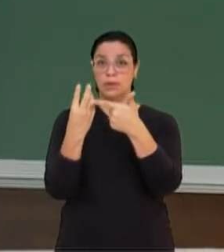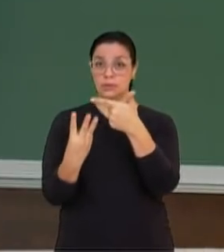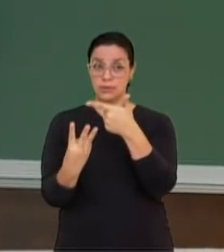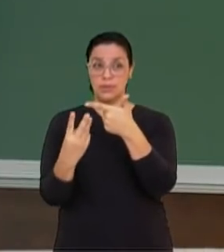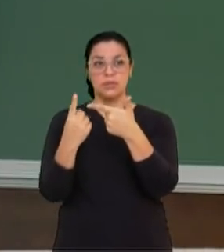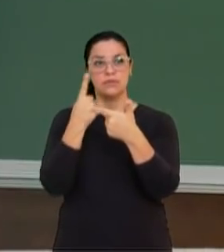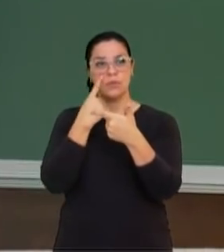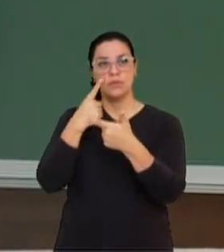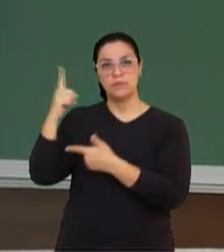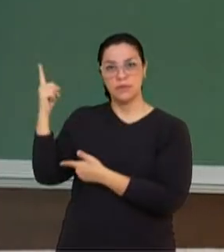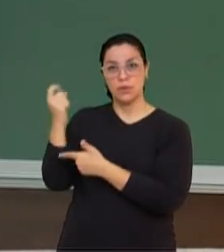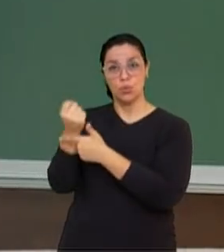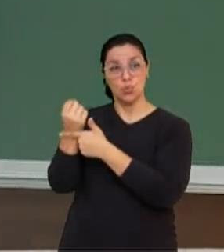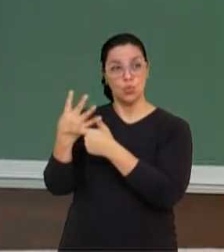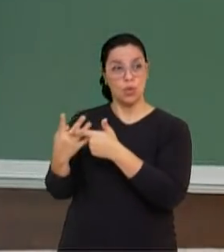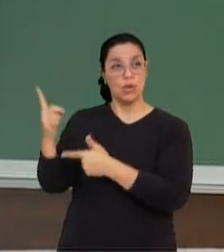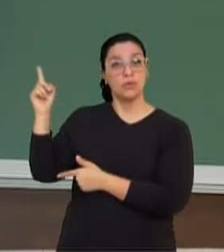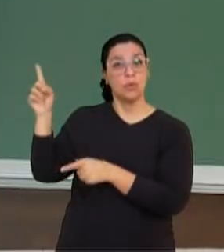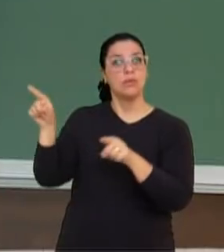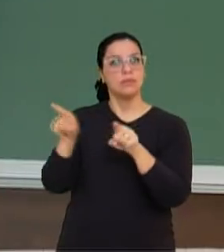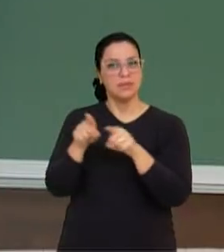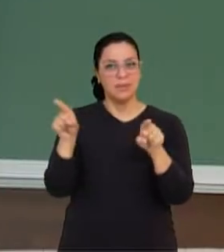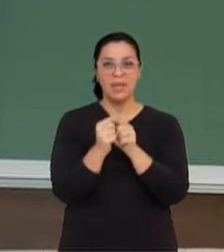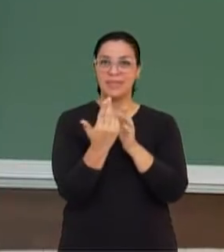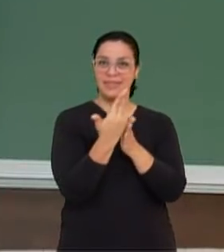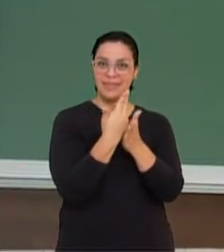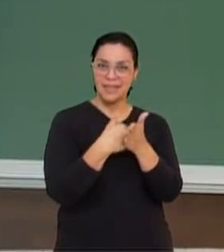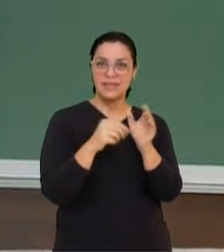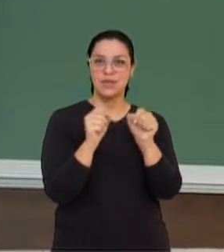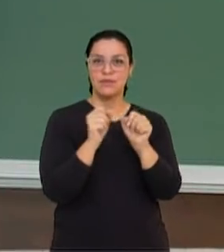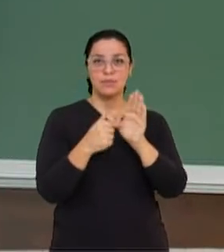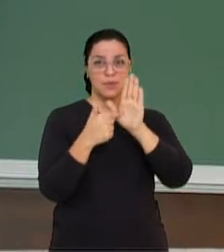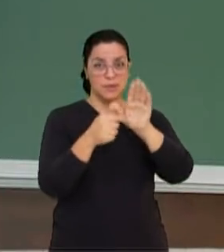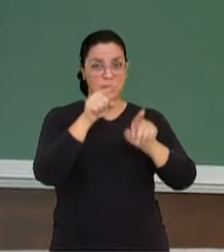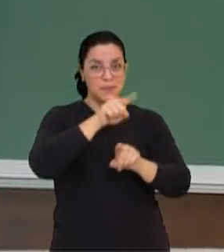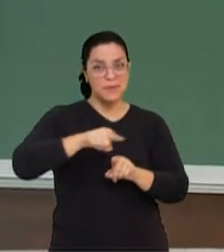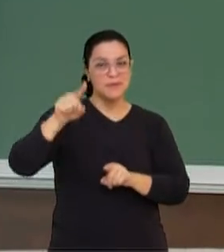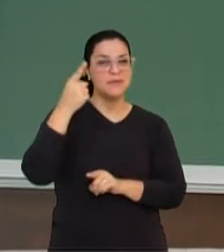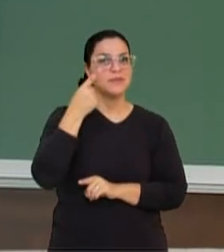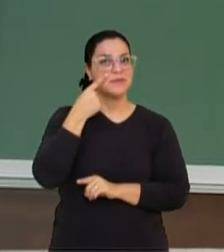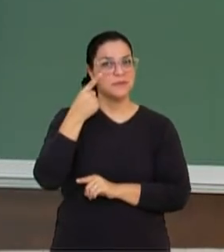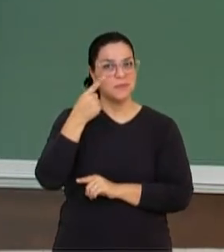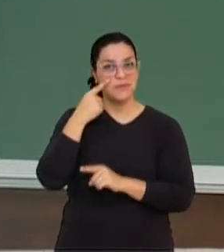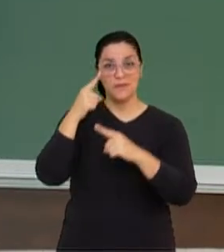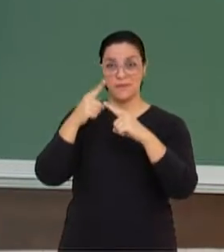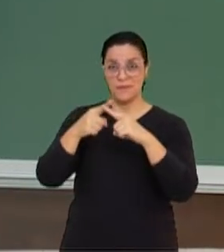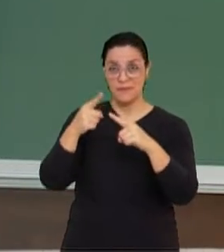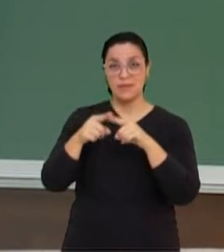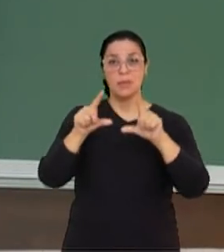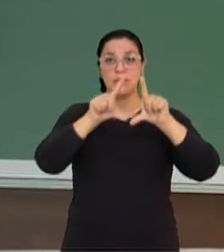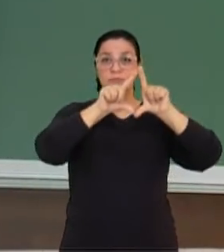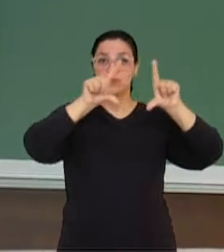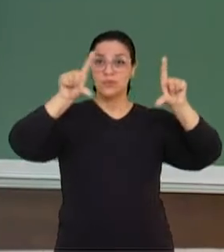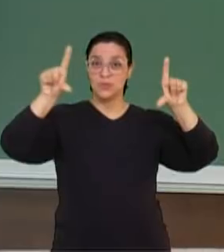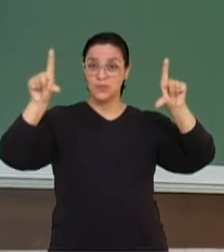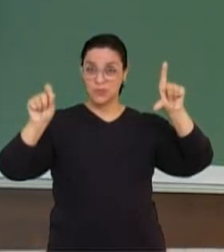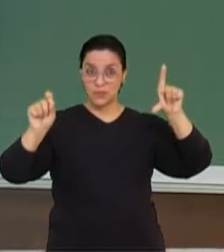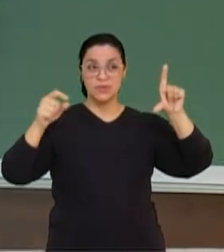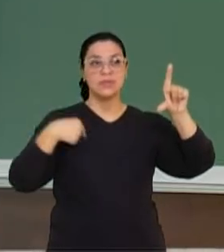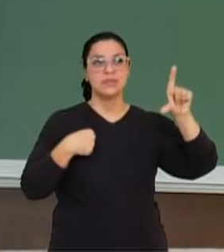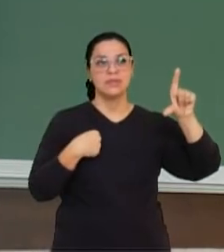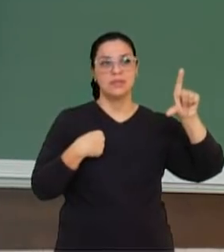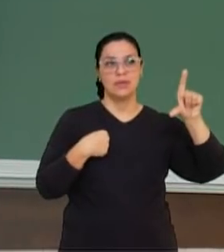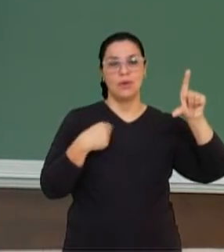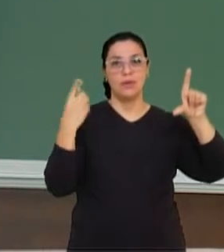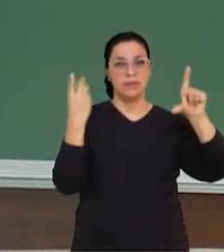tá? Continuando aqui, a professora fez de uma outra forma aqui no slide também, tá bom? A gente fez a multiplicação e aqui a professora fez a